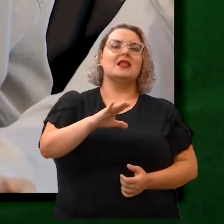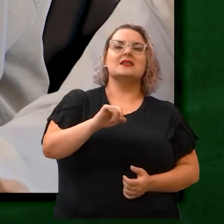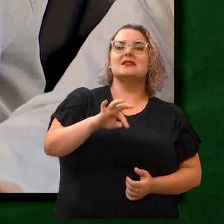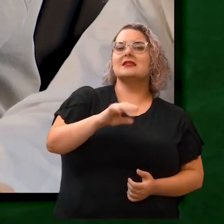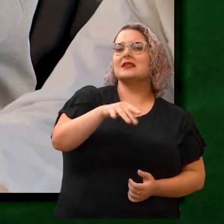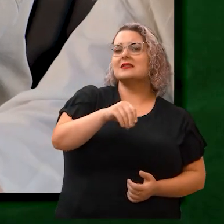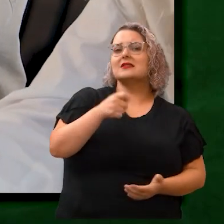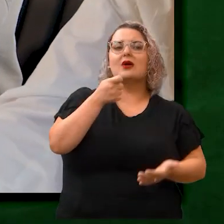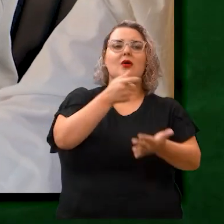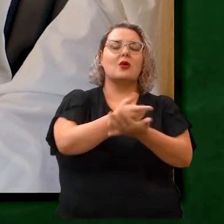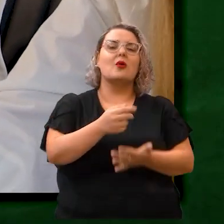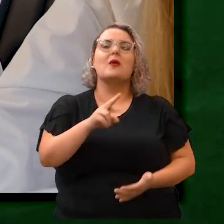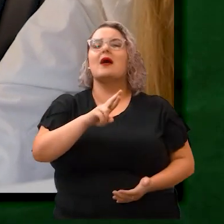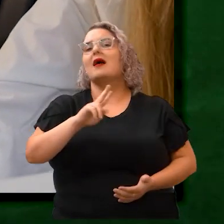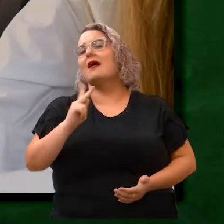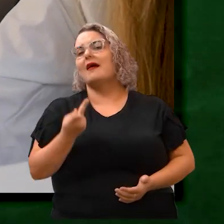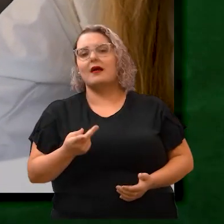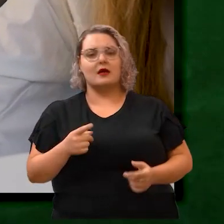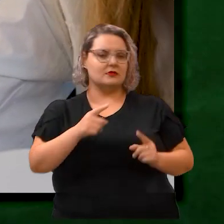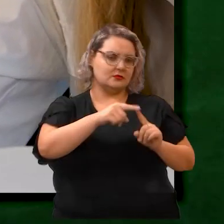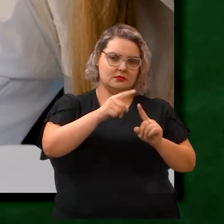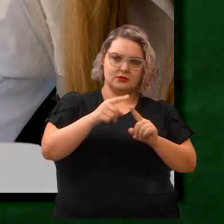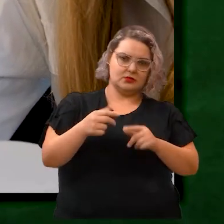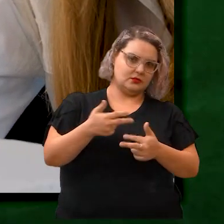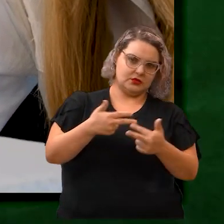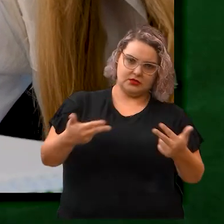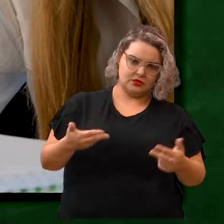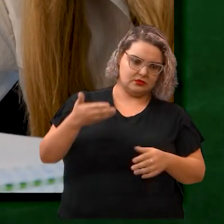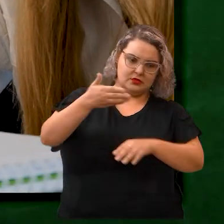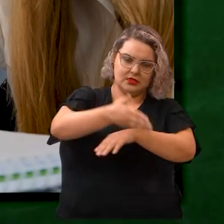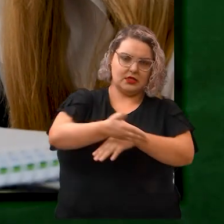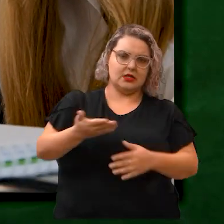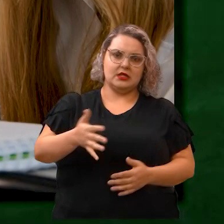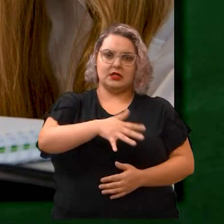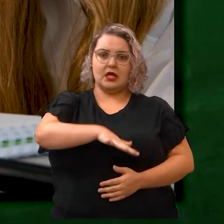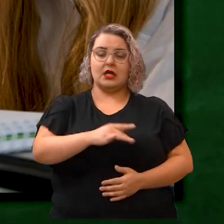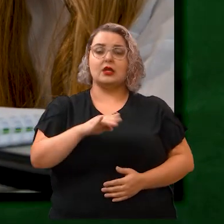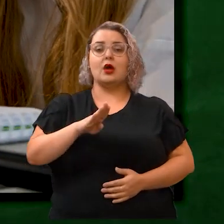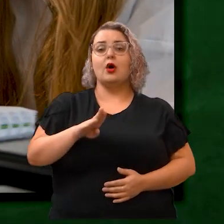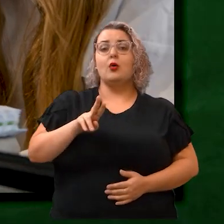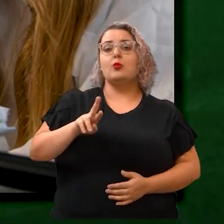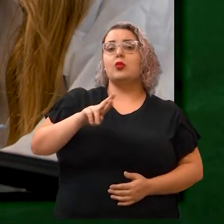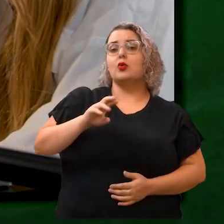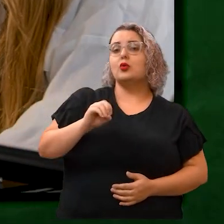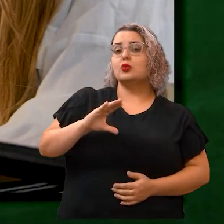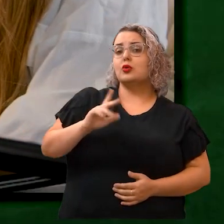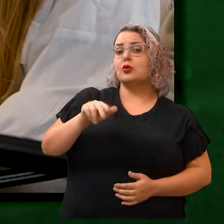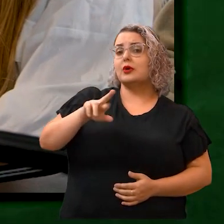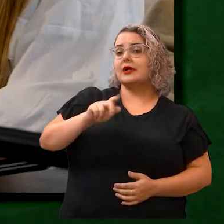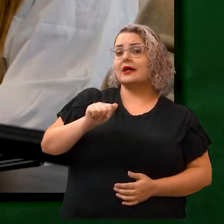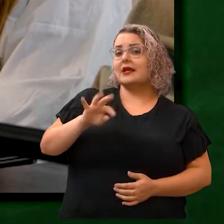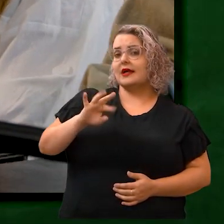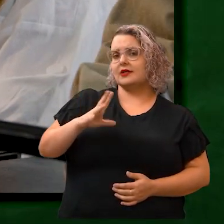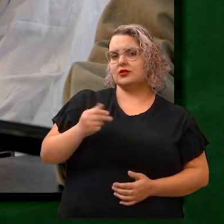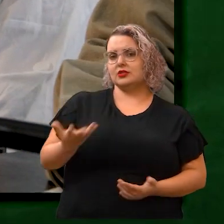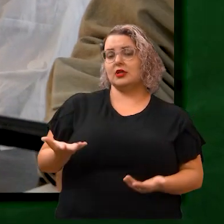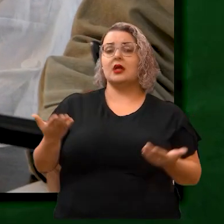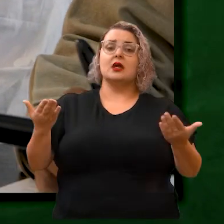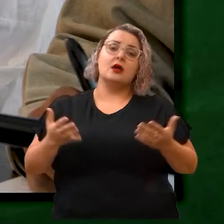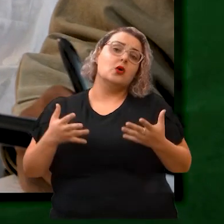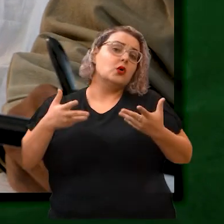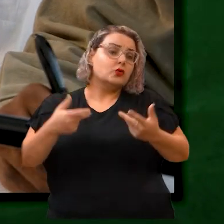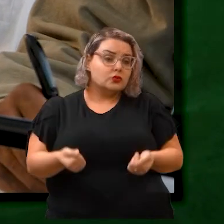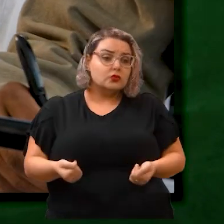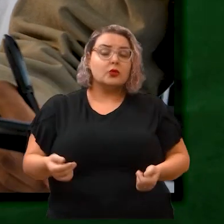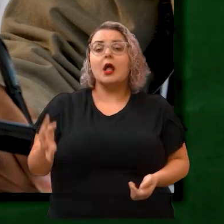compras RH esse tipo de coisa que você vai entrar numa área burocrática da administração então e agora